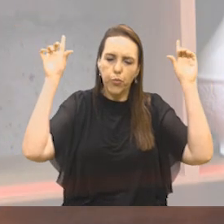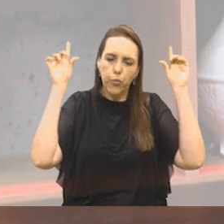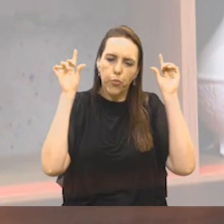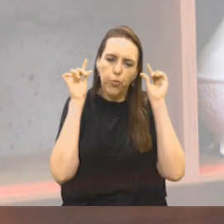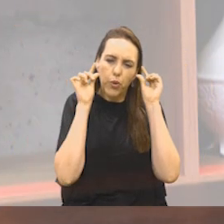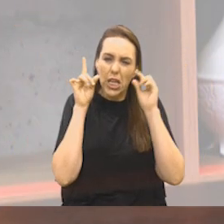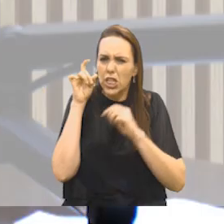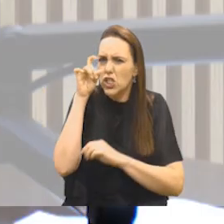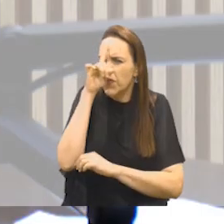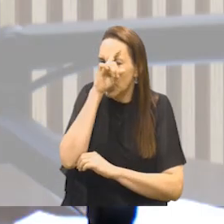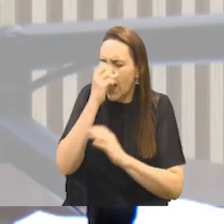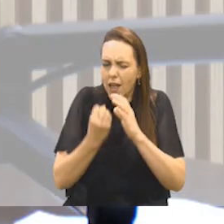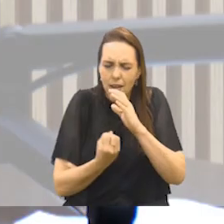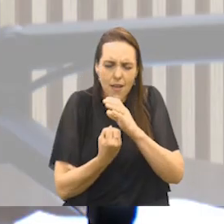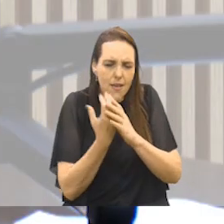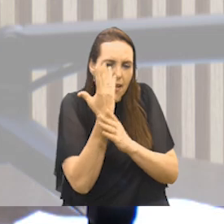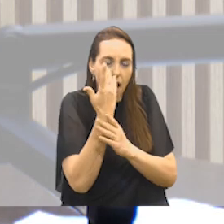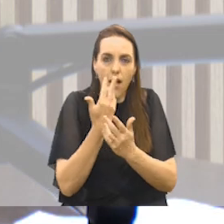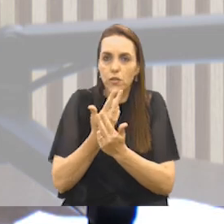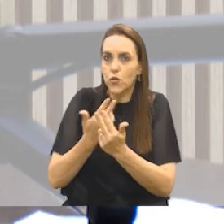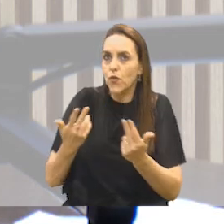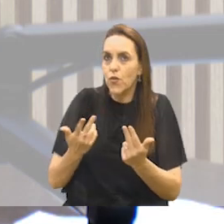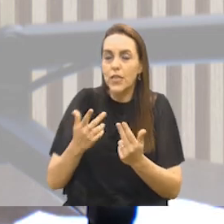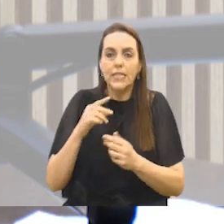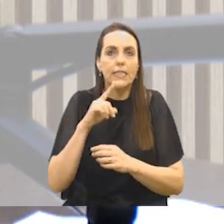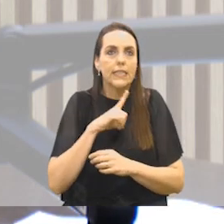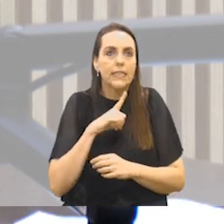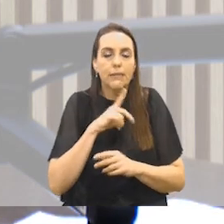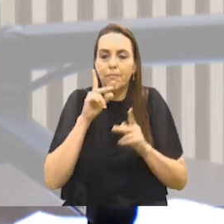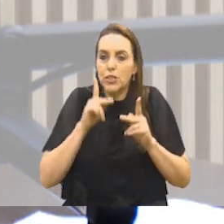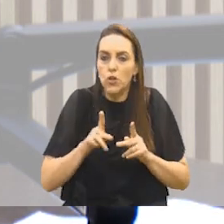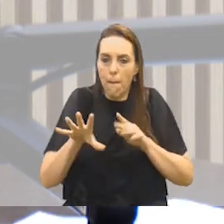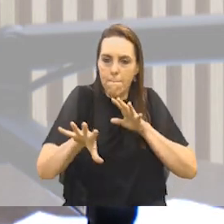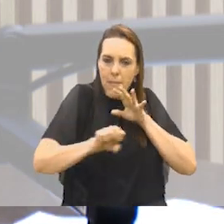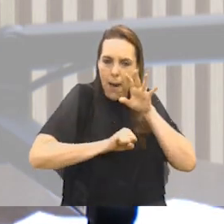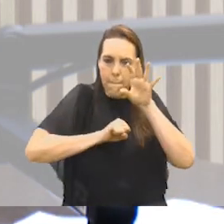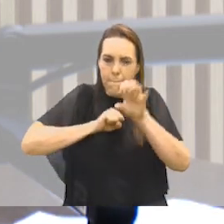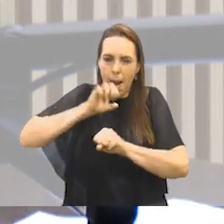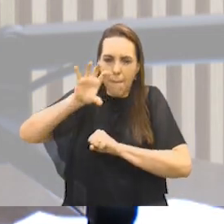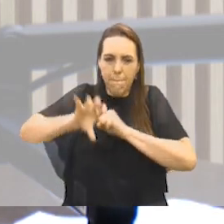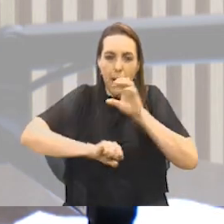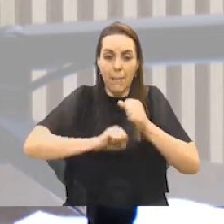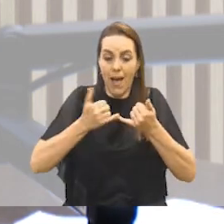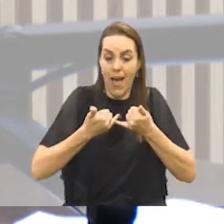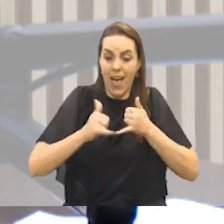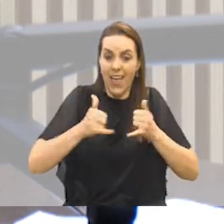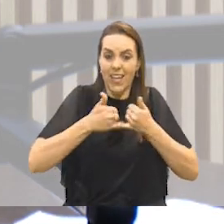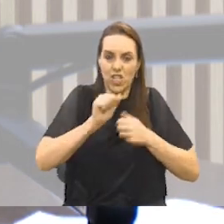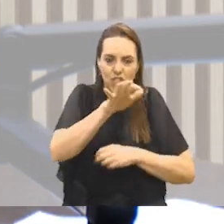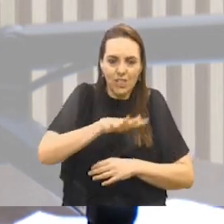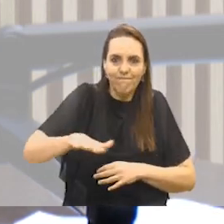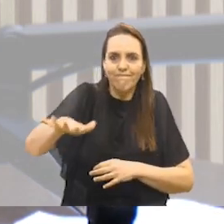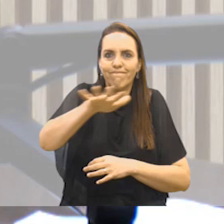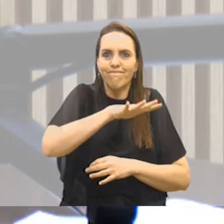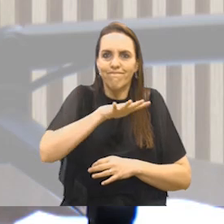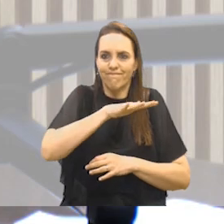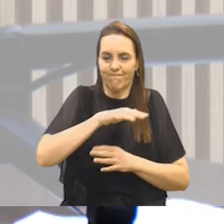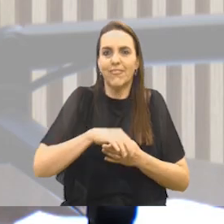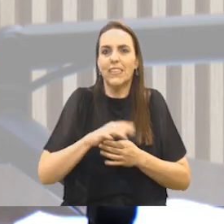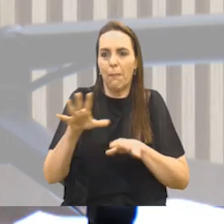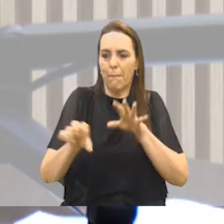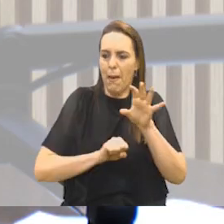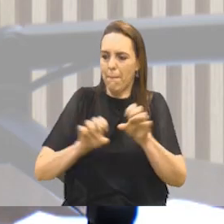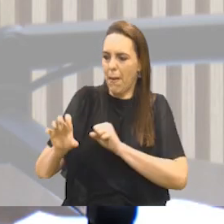aquela pessoa que tem dificuldade de cocriar, é uma pessoa assim que ela acaba pegando a energia